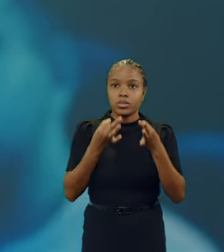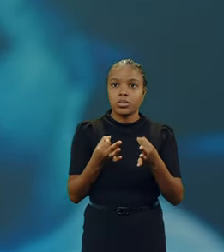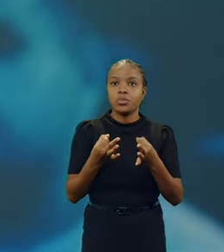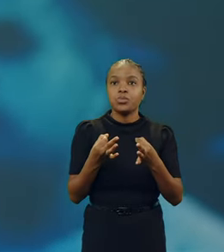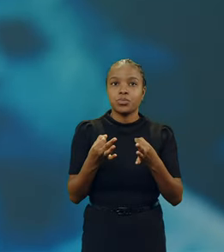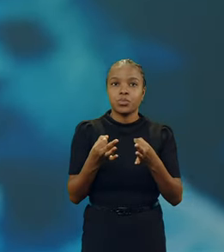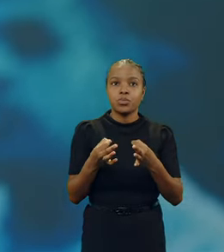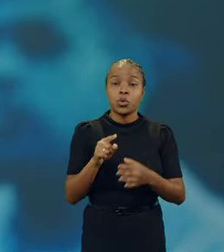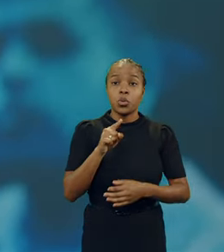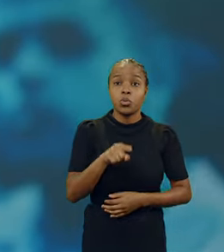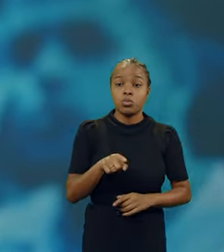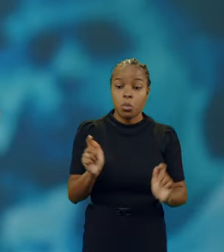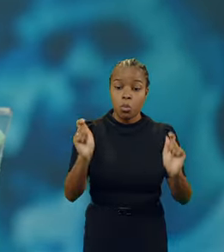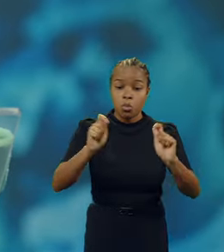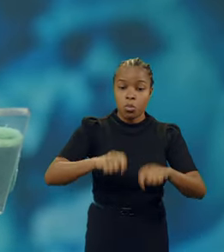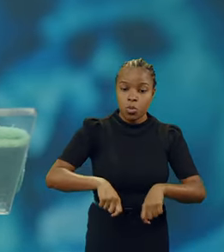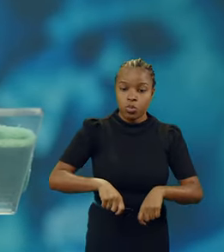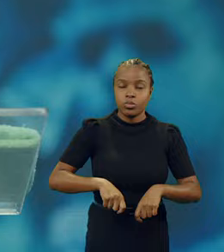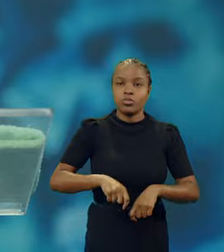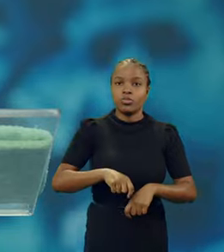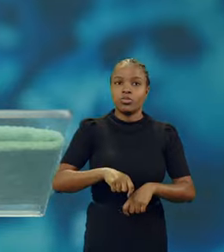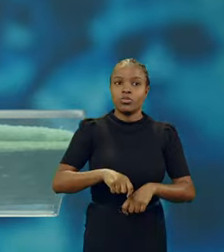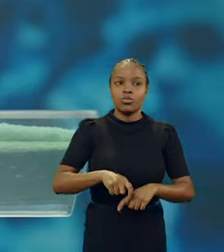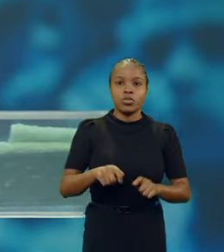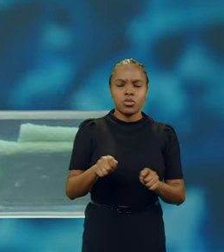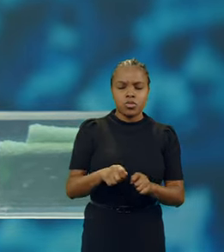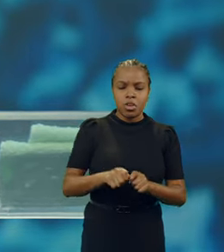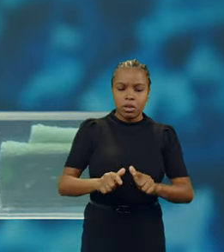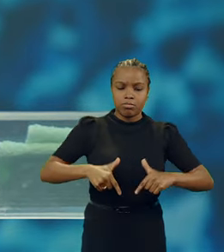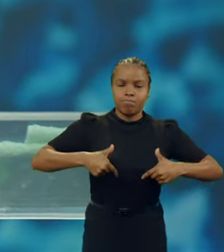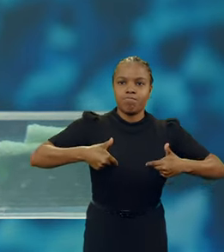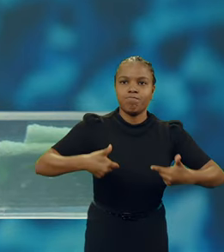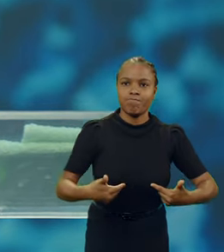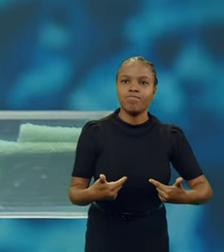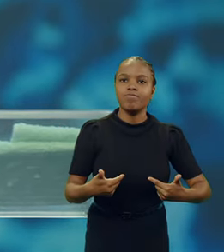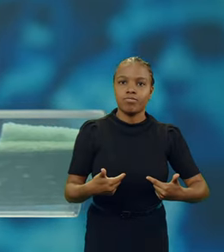Você pode até estar gerando muito,